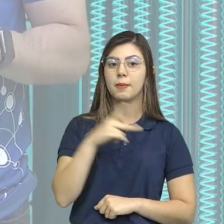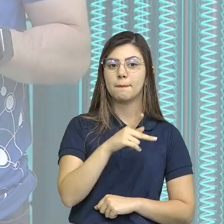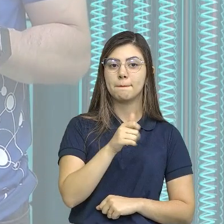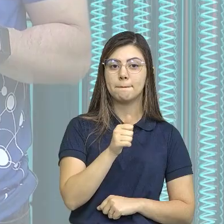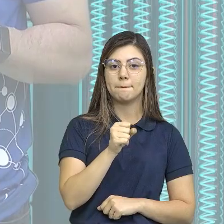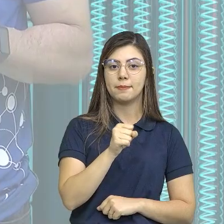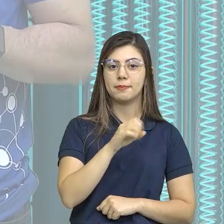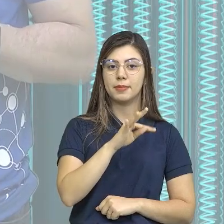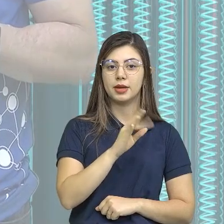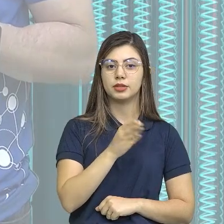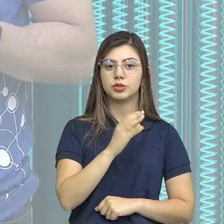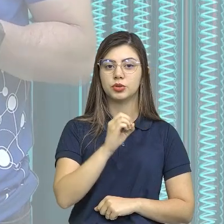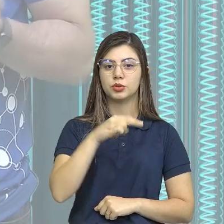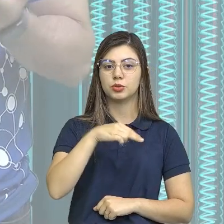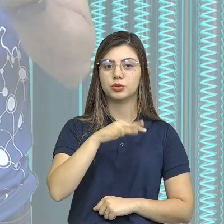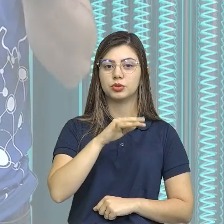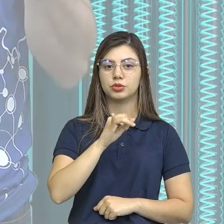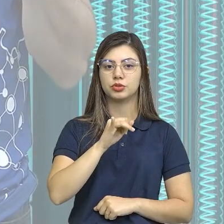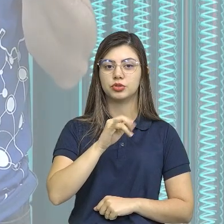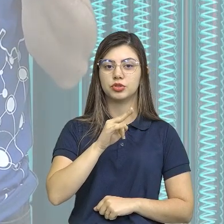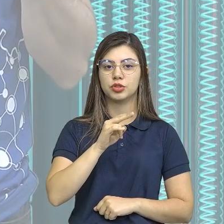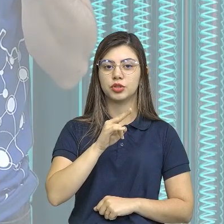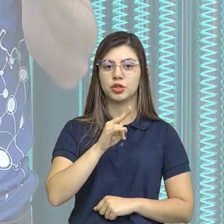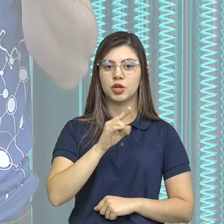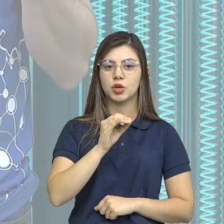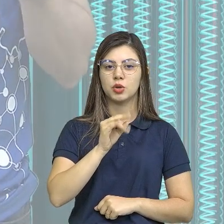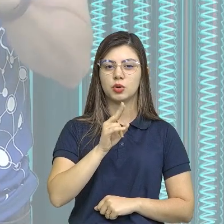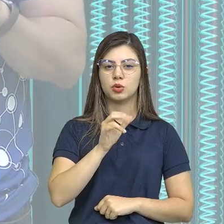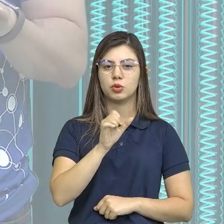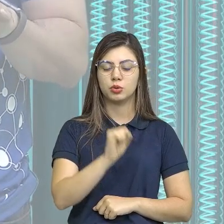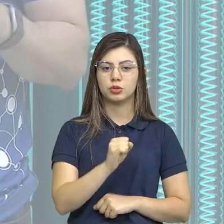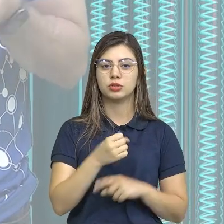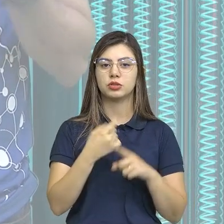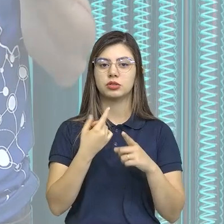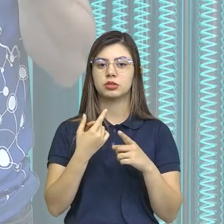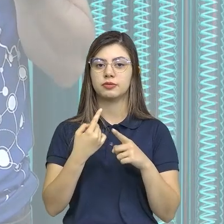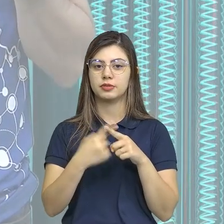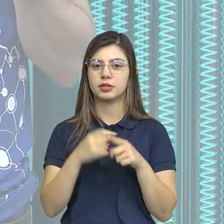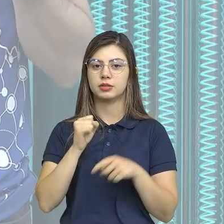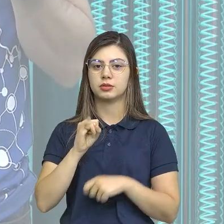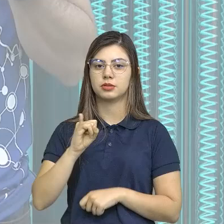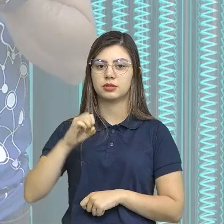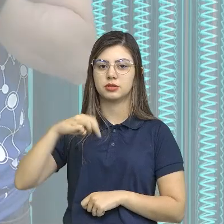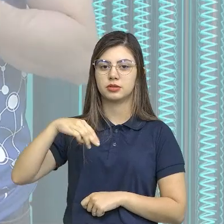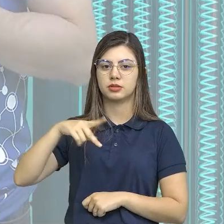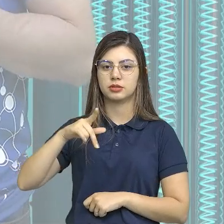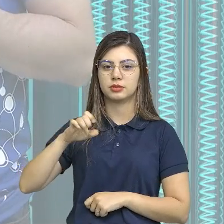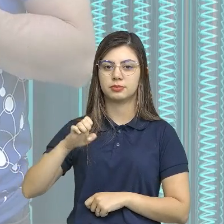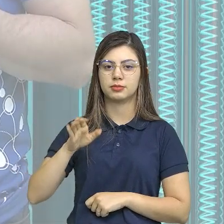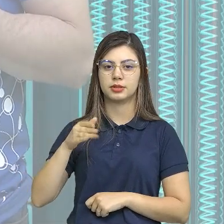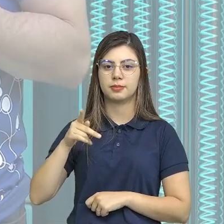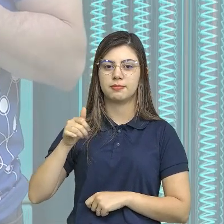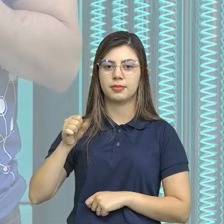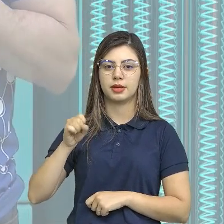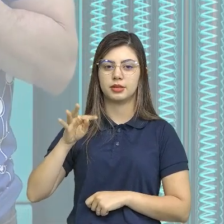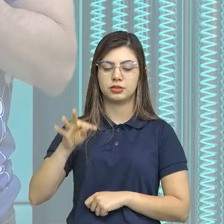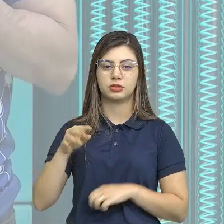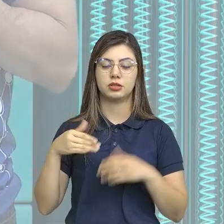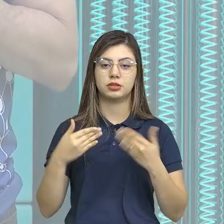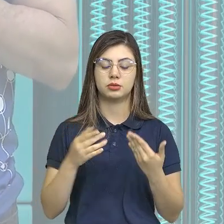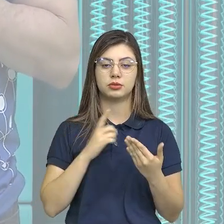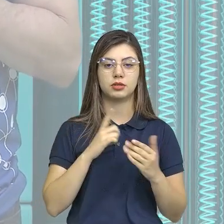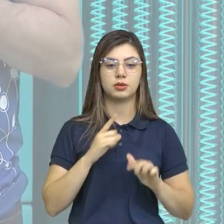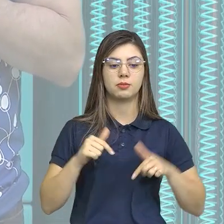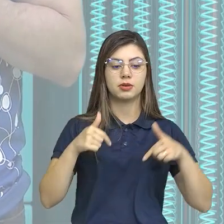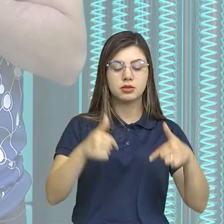Quando eu falo de Simple Past, eu estou falando de uma ação que já acabou no passado. Simples, a ação já acabou. O Past Continuous é uma